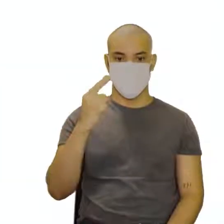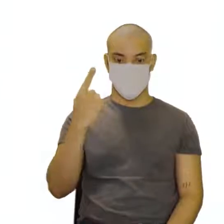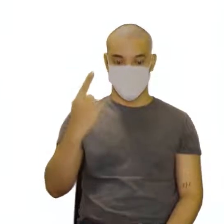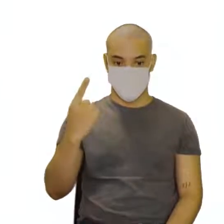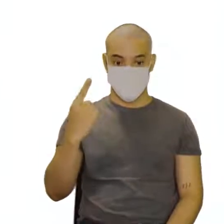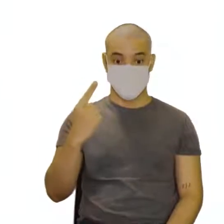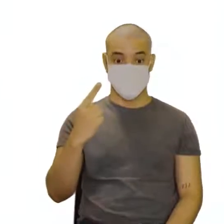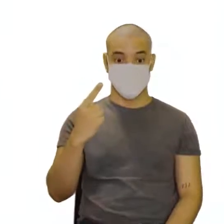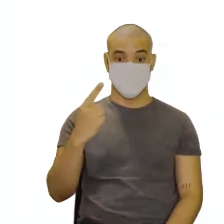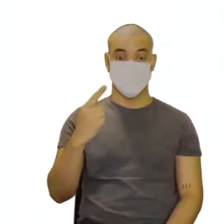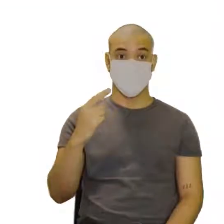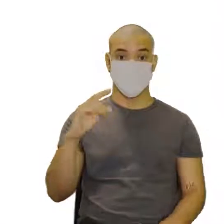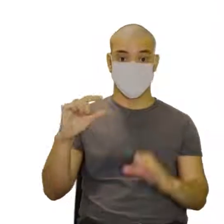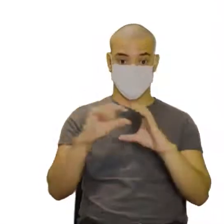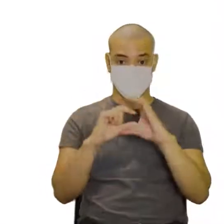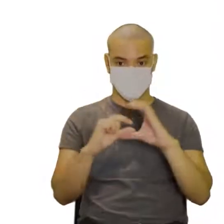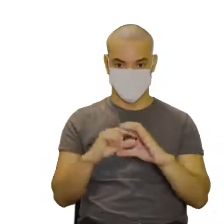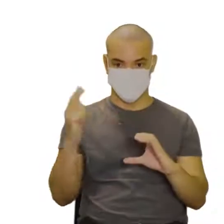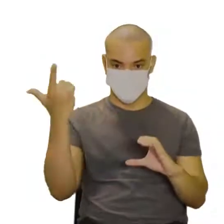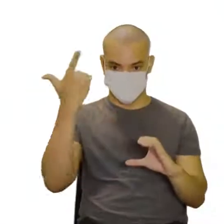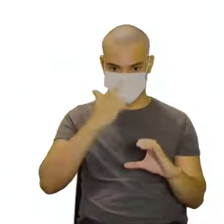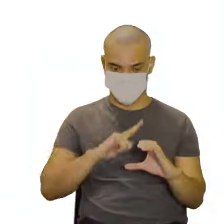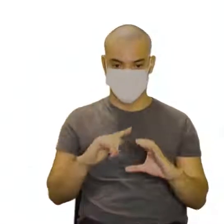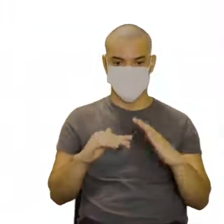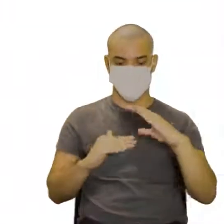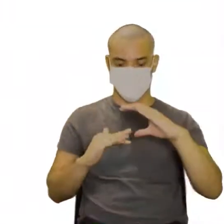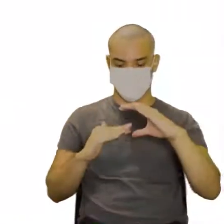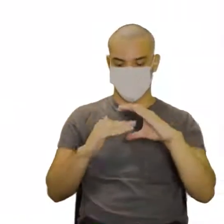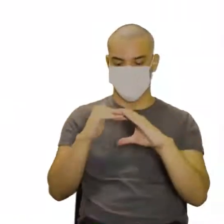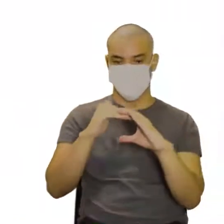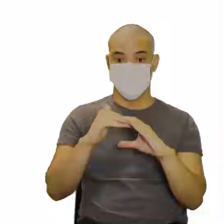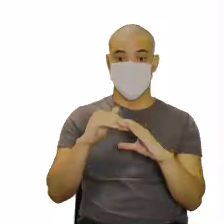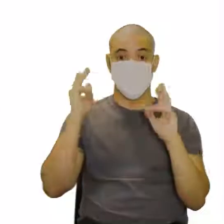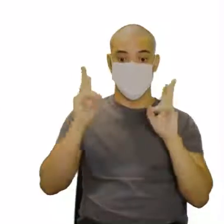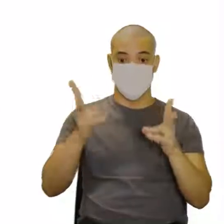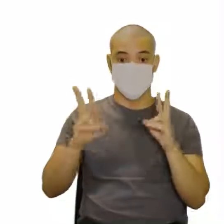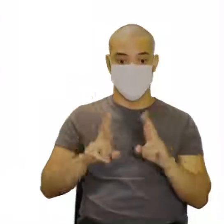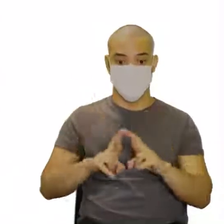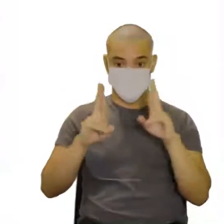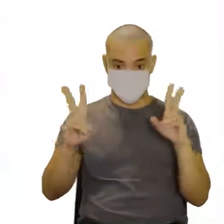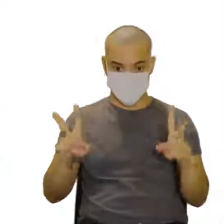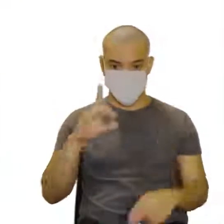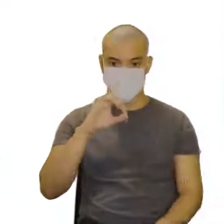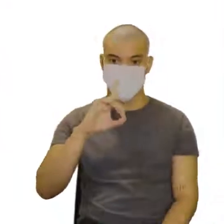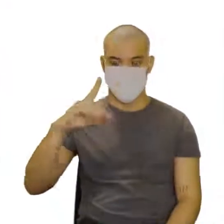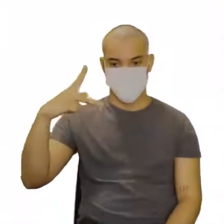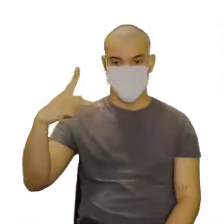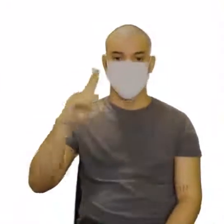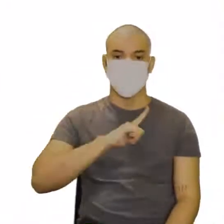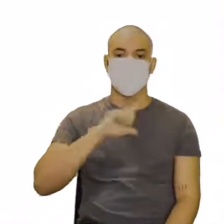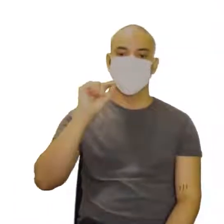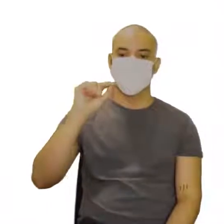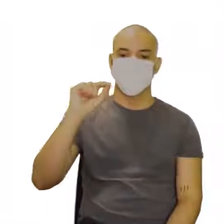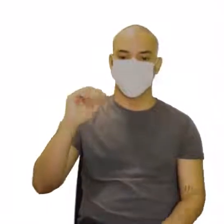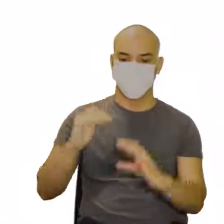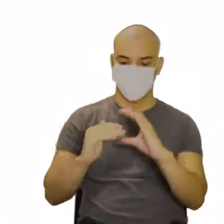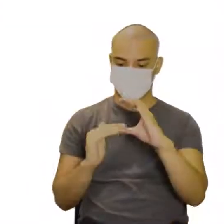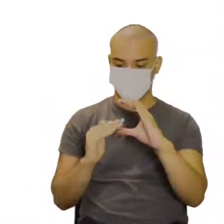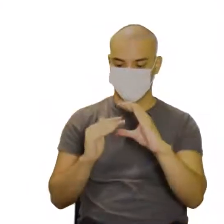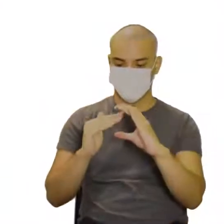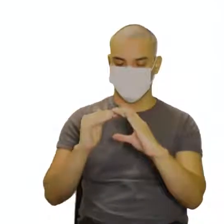que consegue acumular mais cargas para uma mesma diferença de potencial possui uma